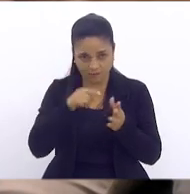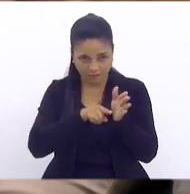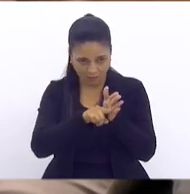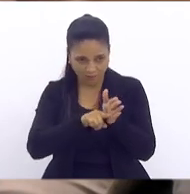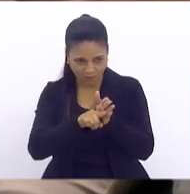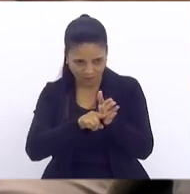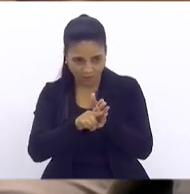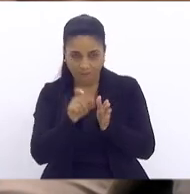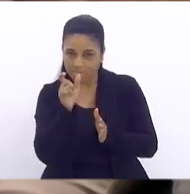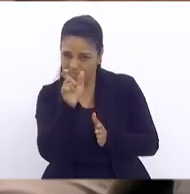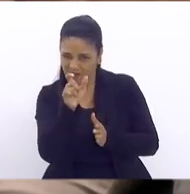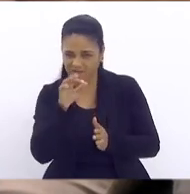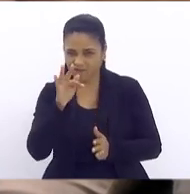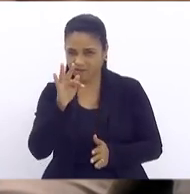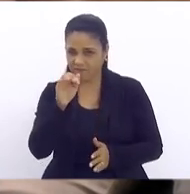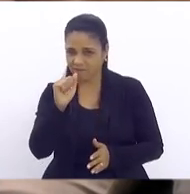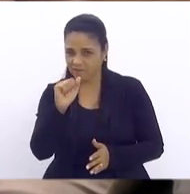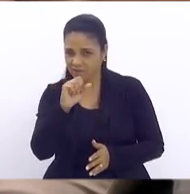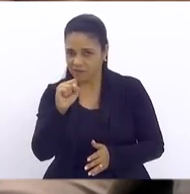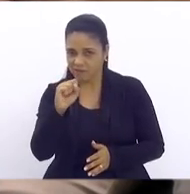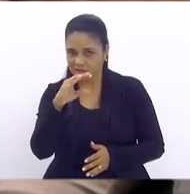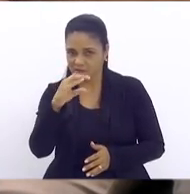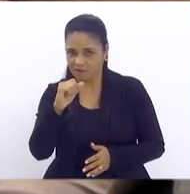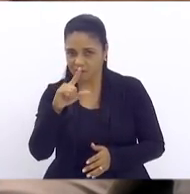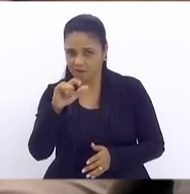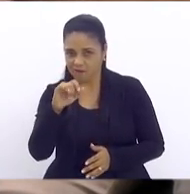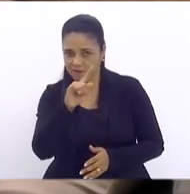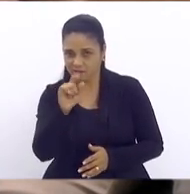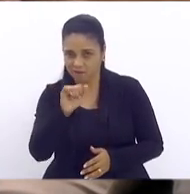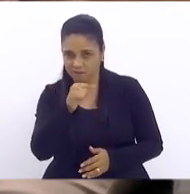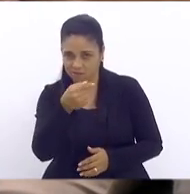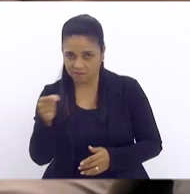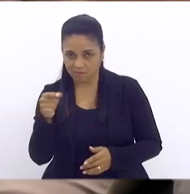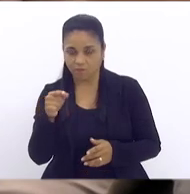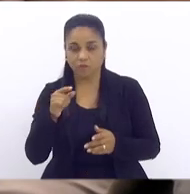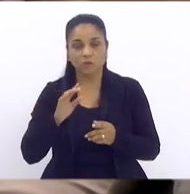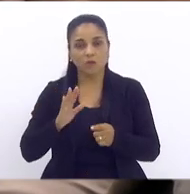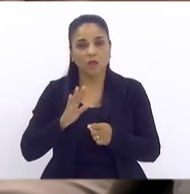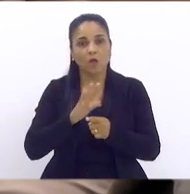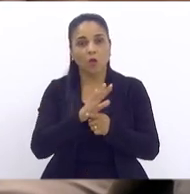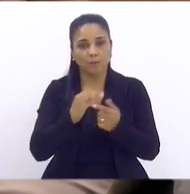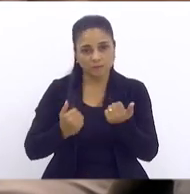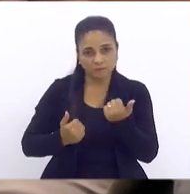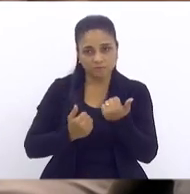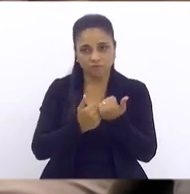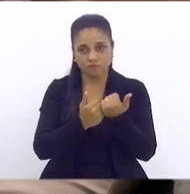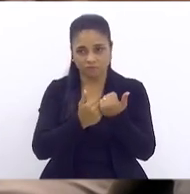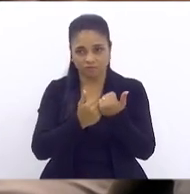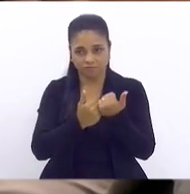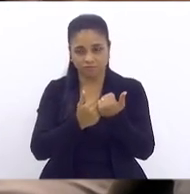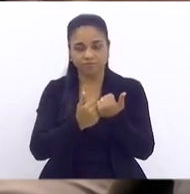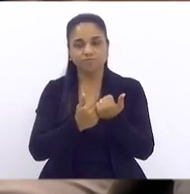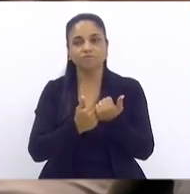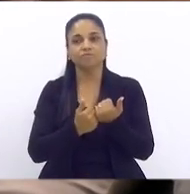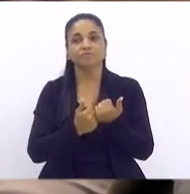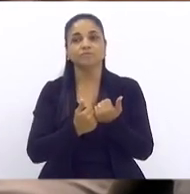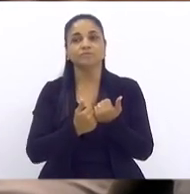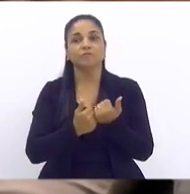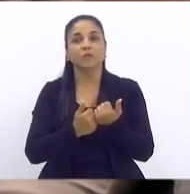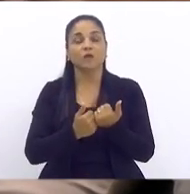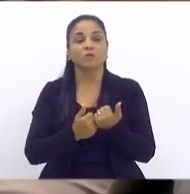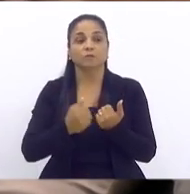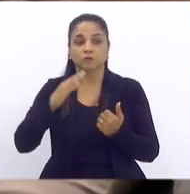fiscalização. O primeiro tipo de fiscalização é uma fiscalização operativa. A fiscalização operativa é feita